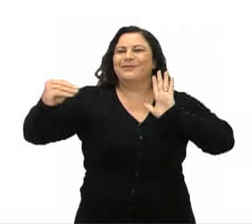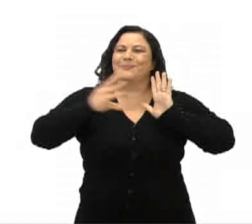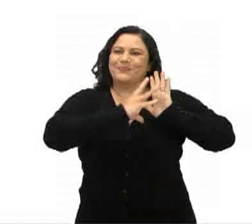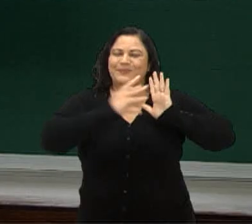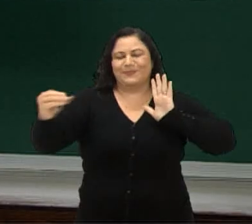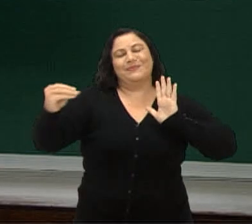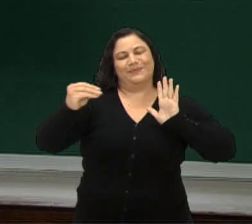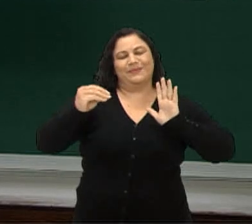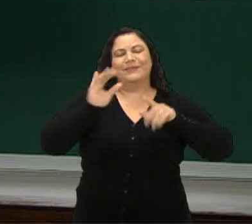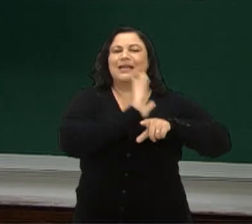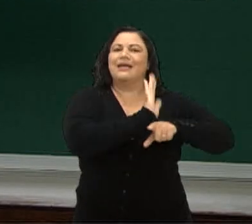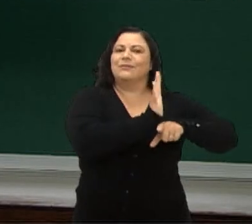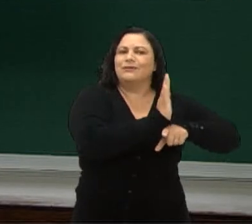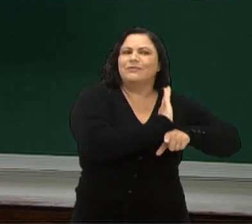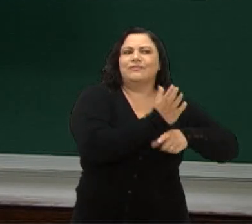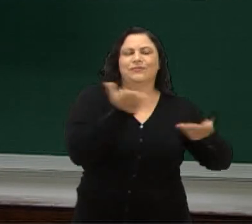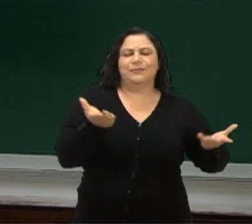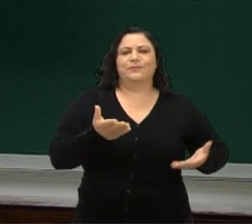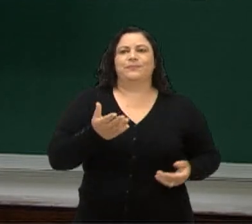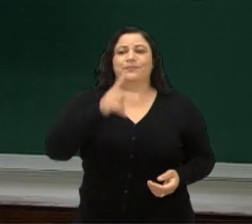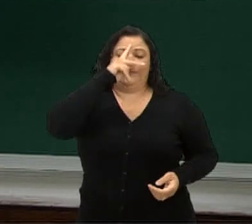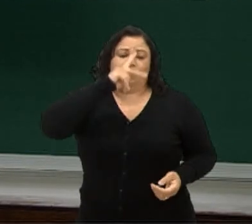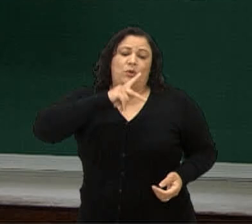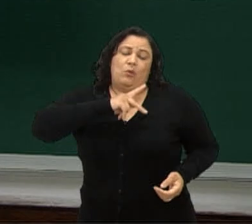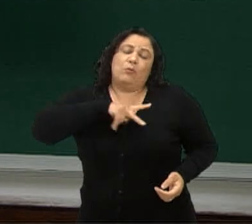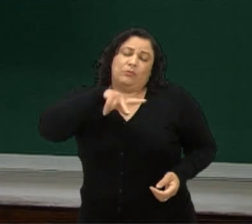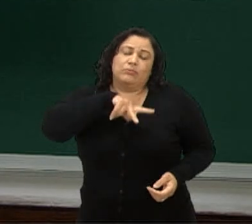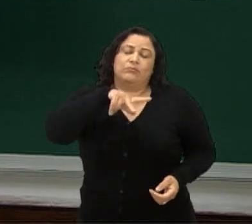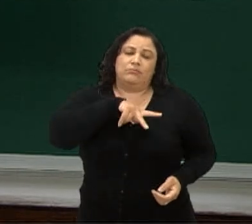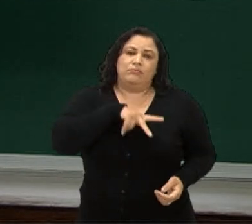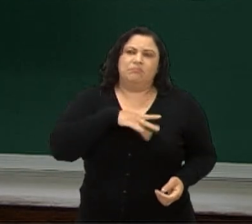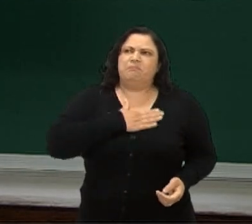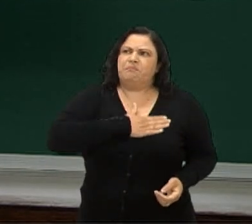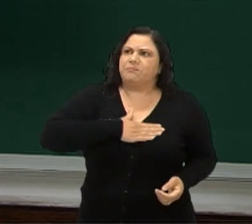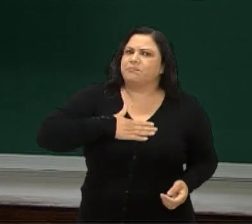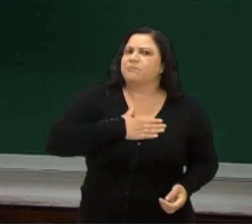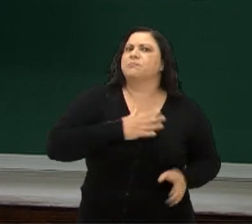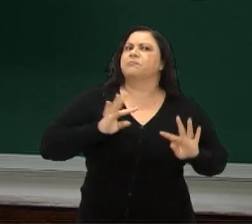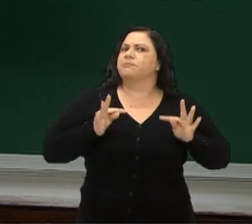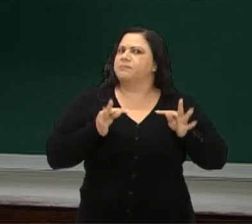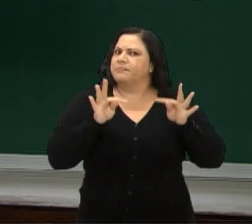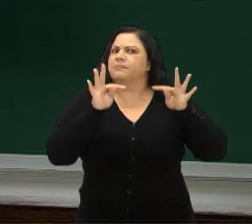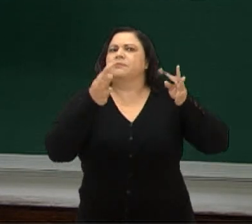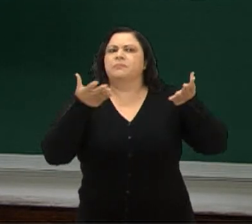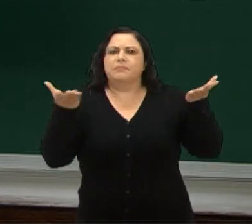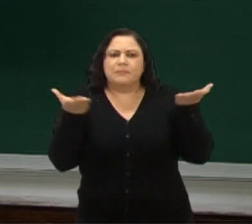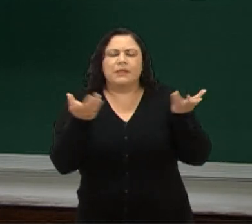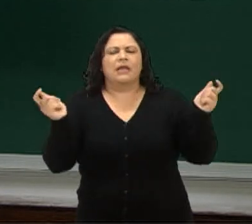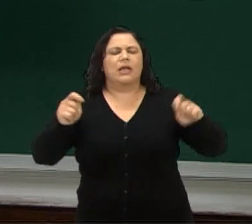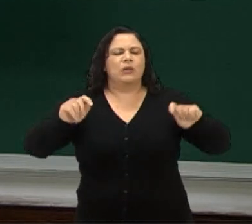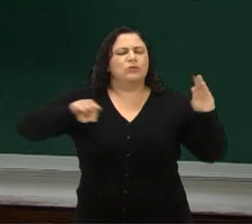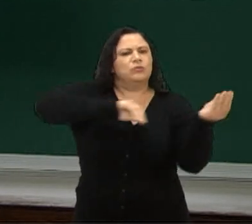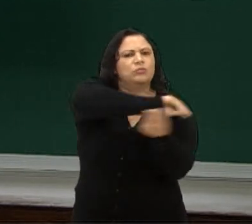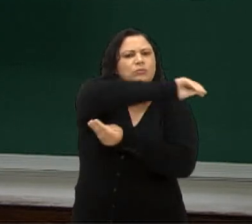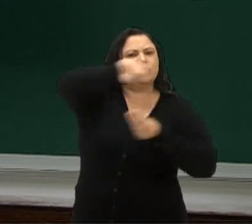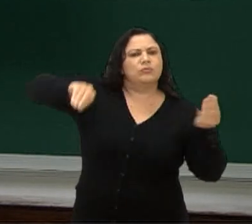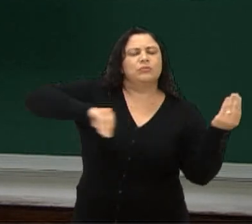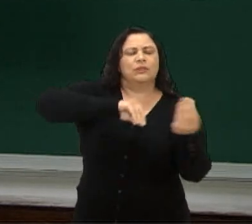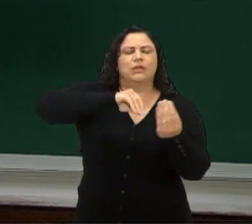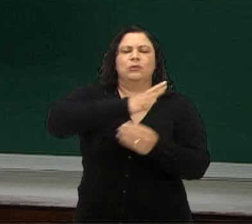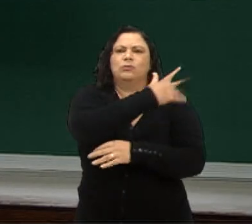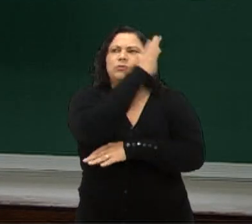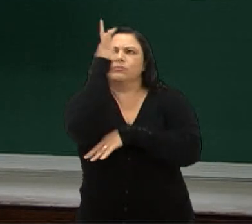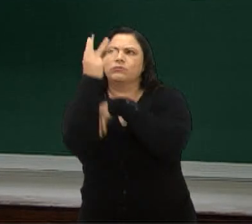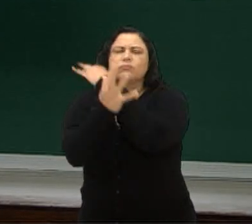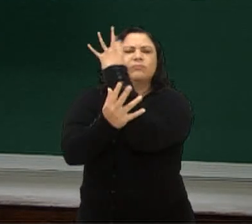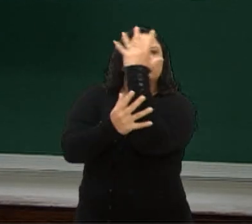isso. Imaginemos, eu particularmente gosto muito de tecnologia. Imagine uma tecnologia no meio da natureza. Que delícia isso. Imagine